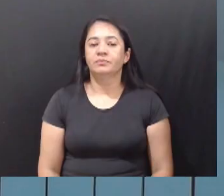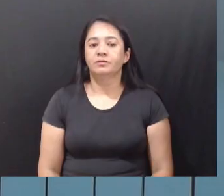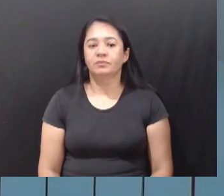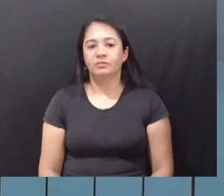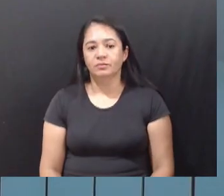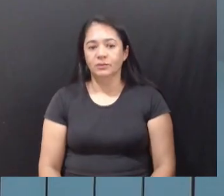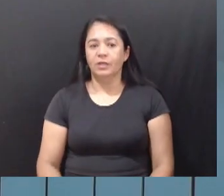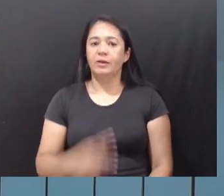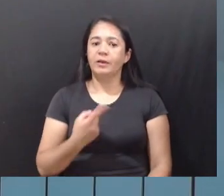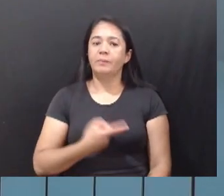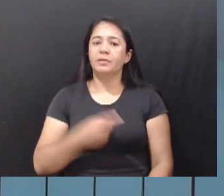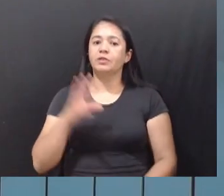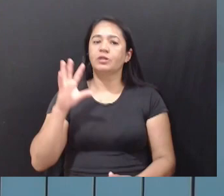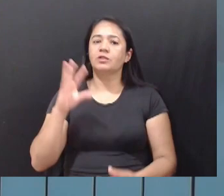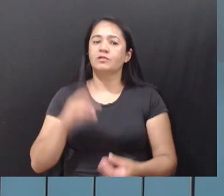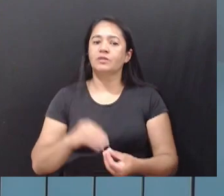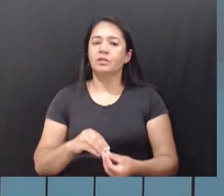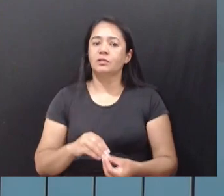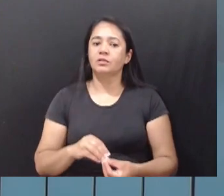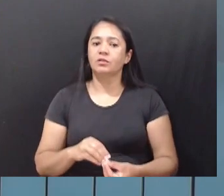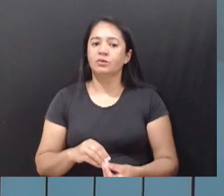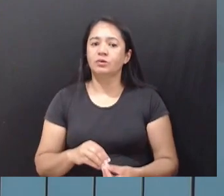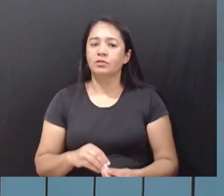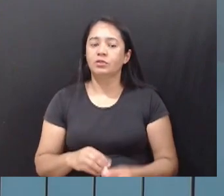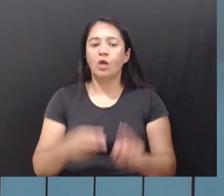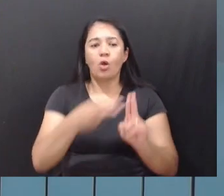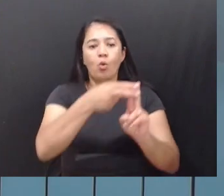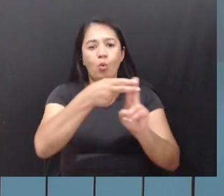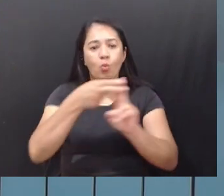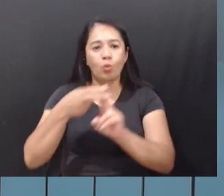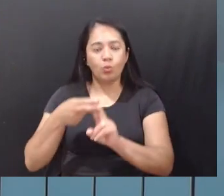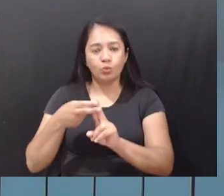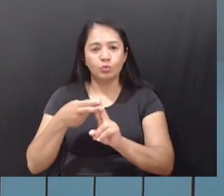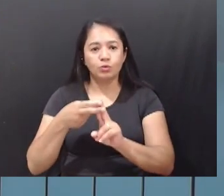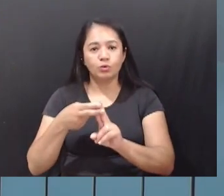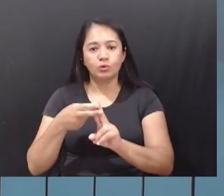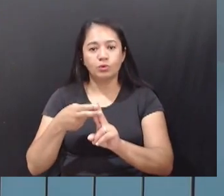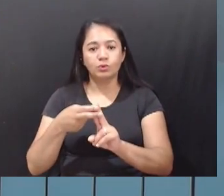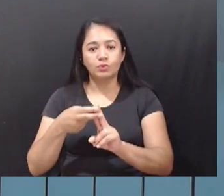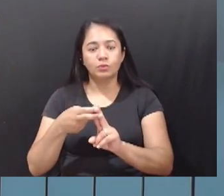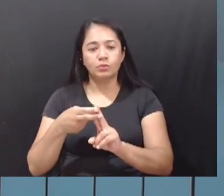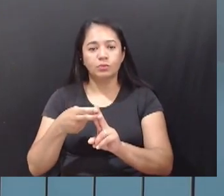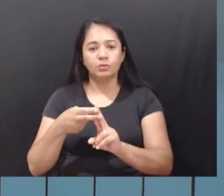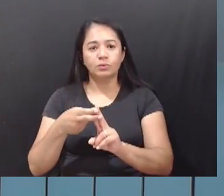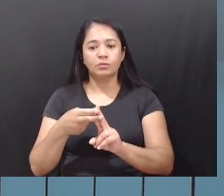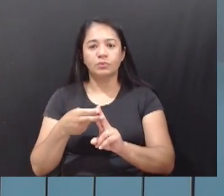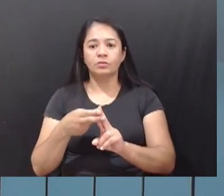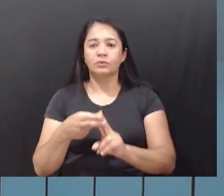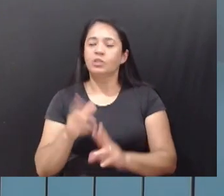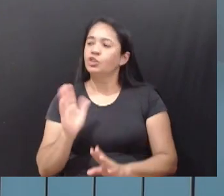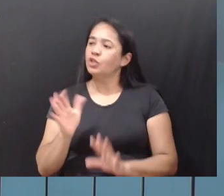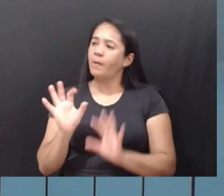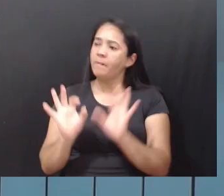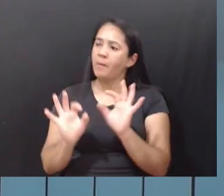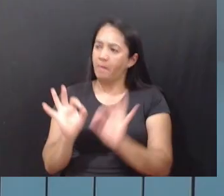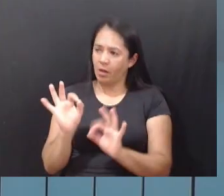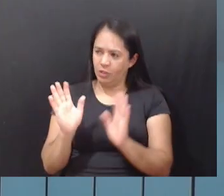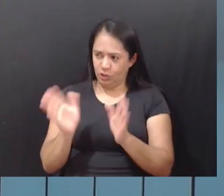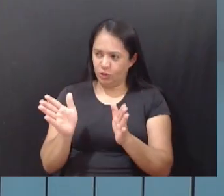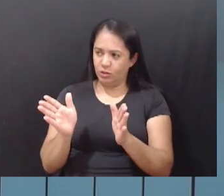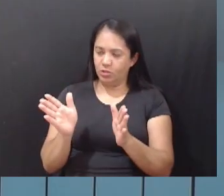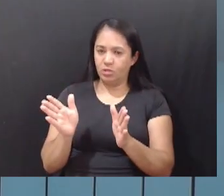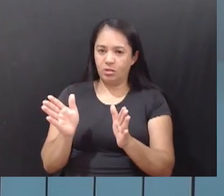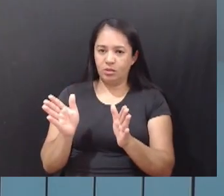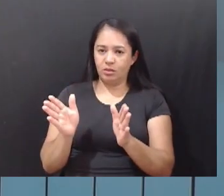E só para a gente finalizar, doutor Ciro, o SUS, né, o Sistema Único de Saúde, ele tem preparo, ele está